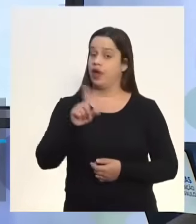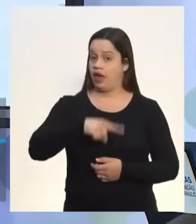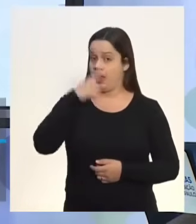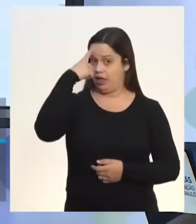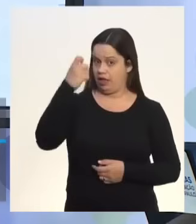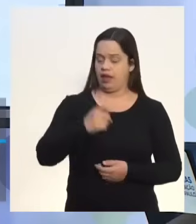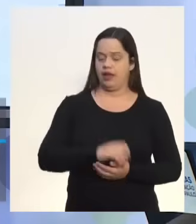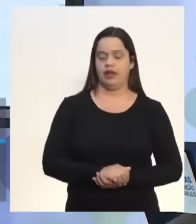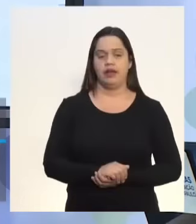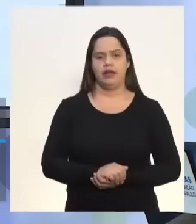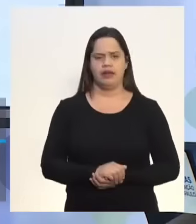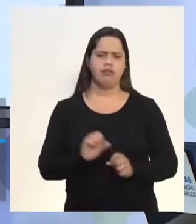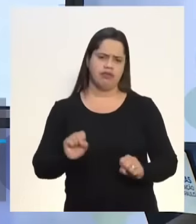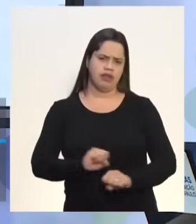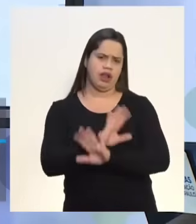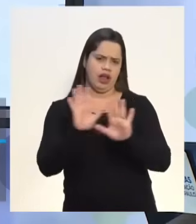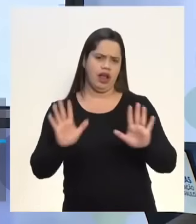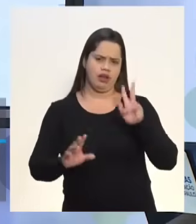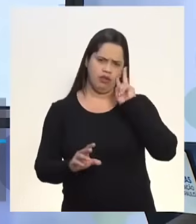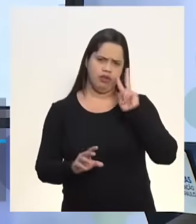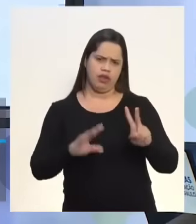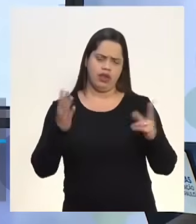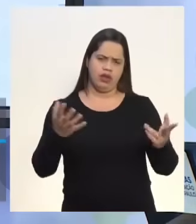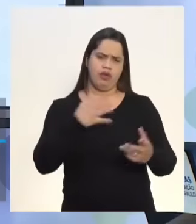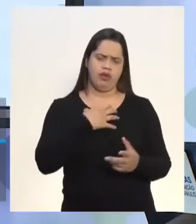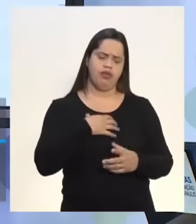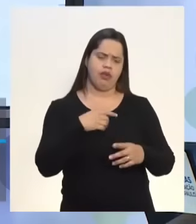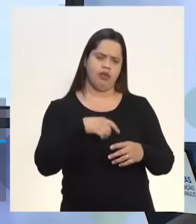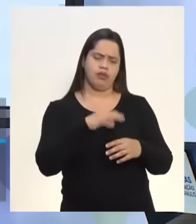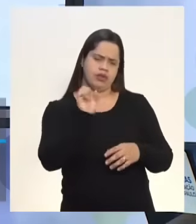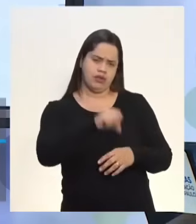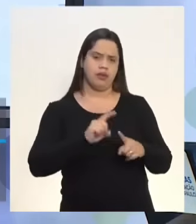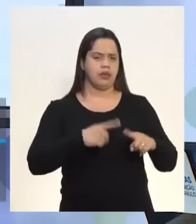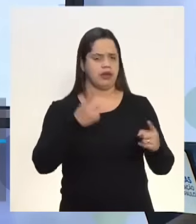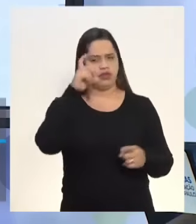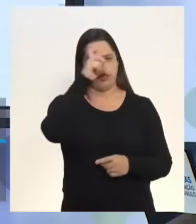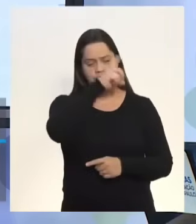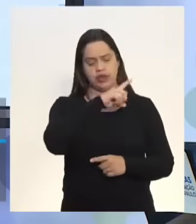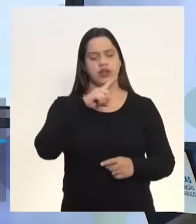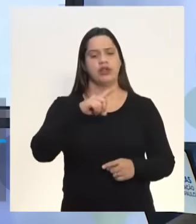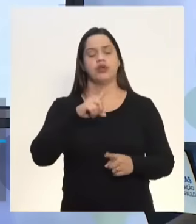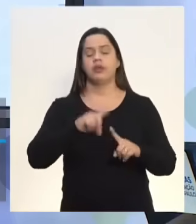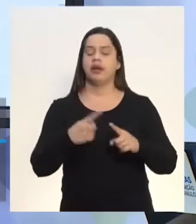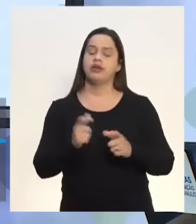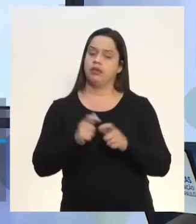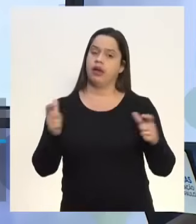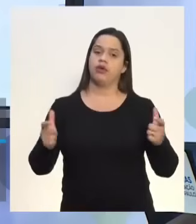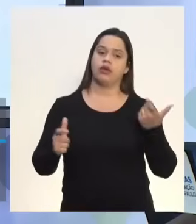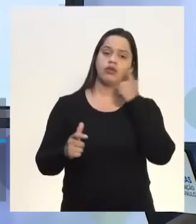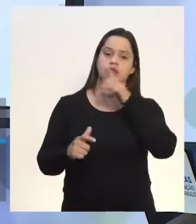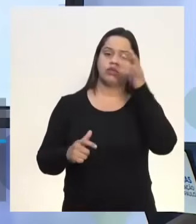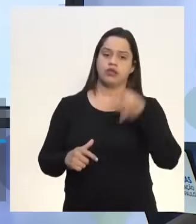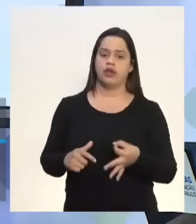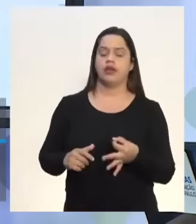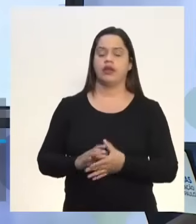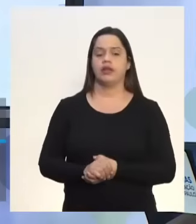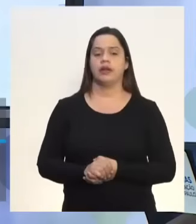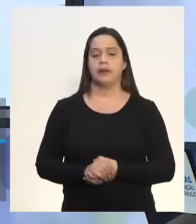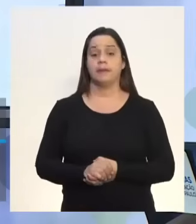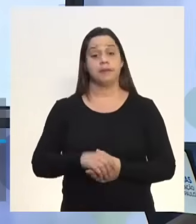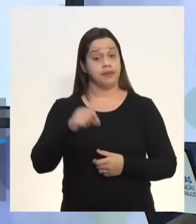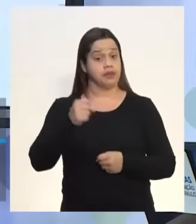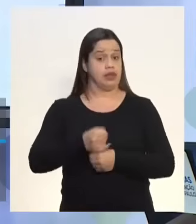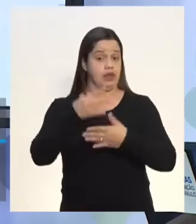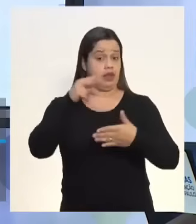ideia. Claro, enxergar uma forma assim talvez seja um pouquinho mais difícil, mas acredito que a maioria tenha acertado nisso, né, Ale? Sim, pelo menos aqui